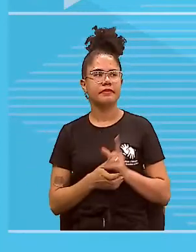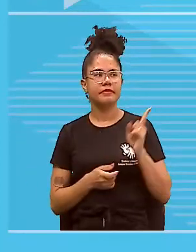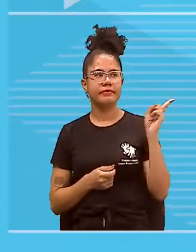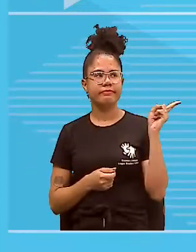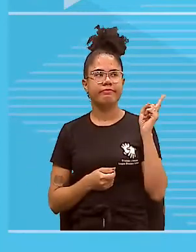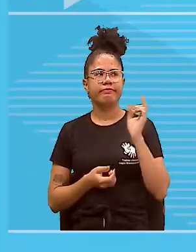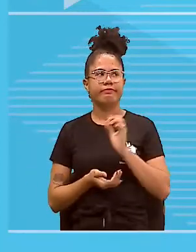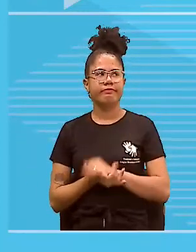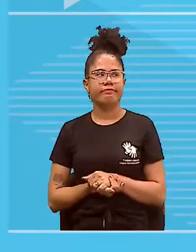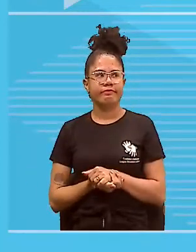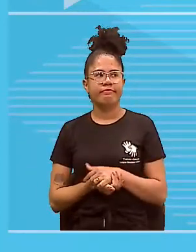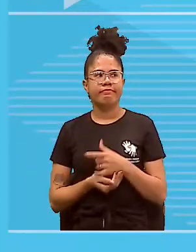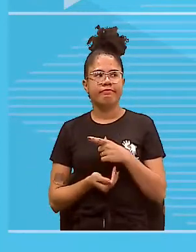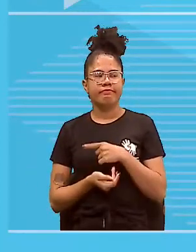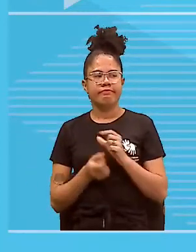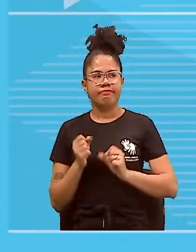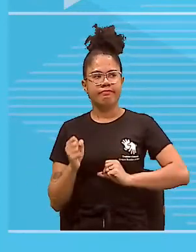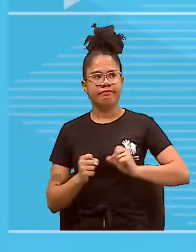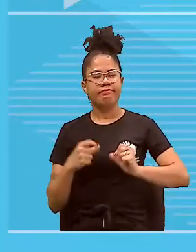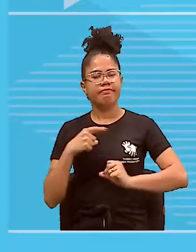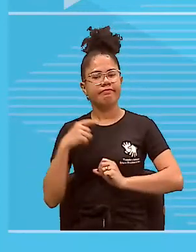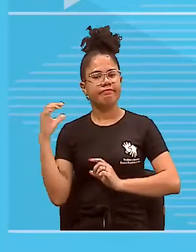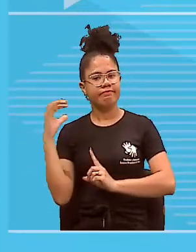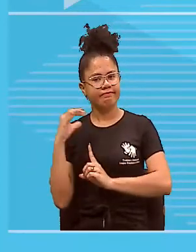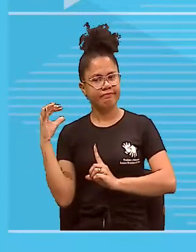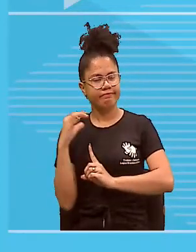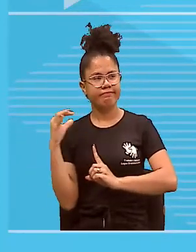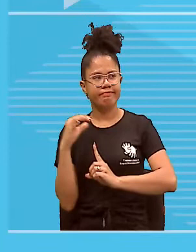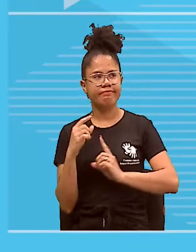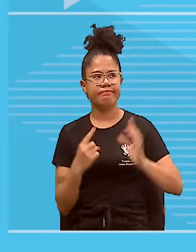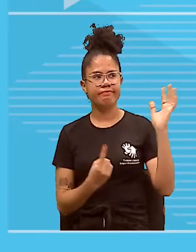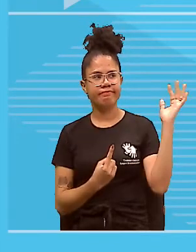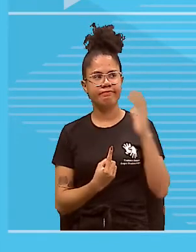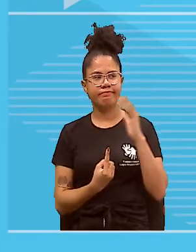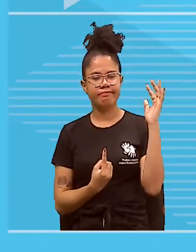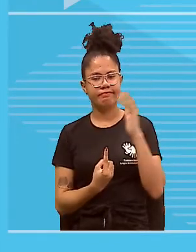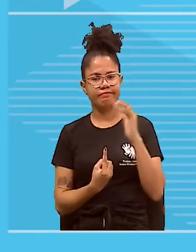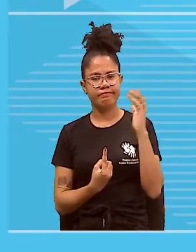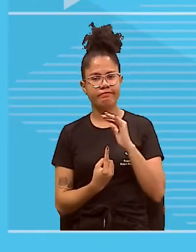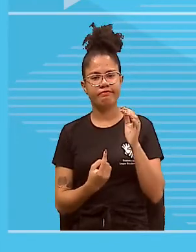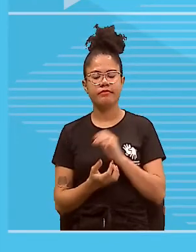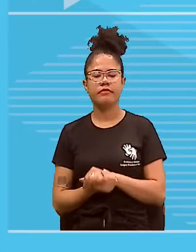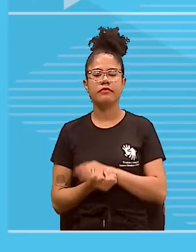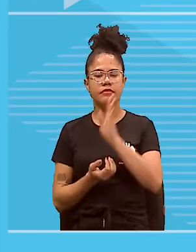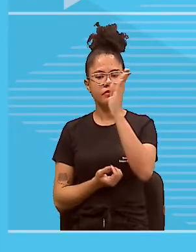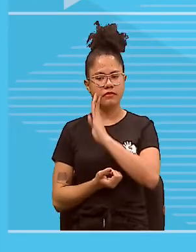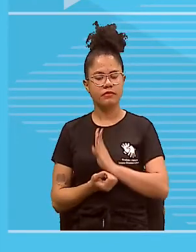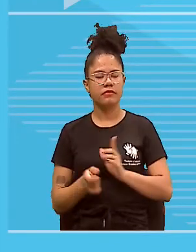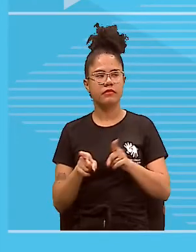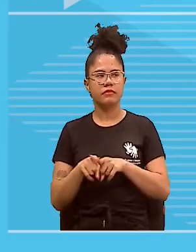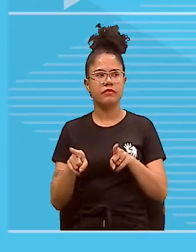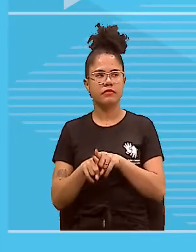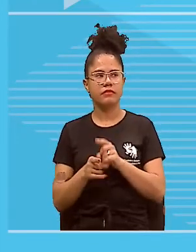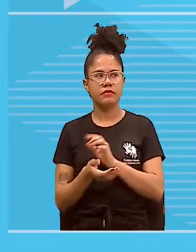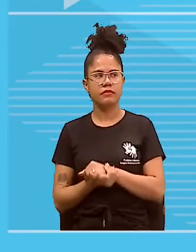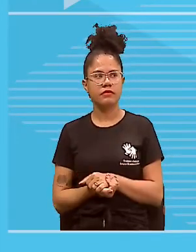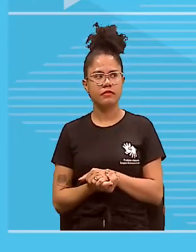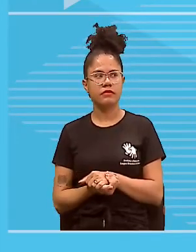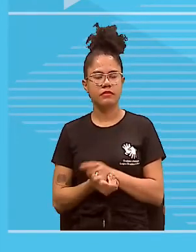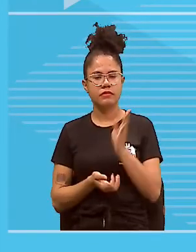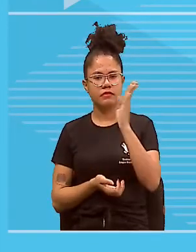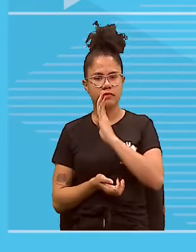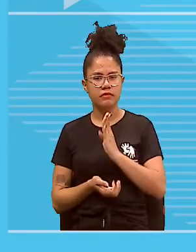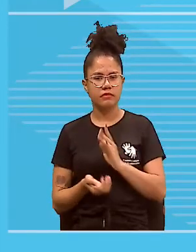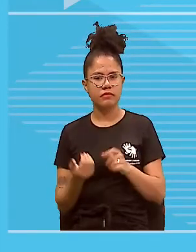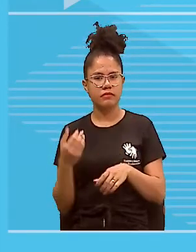que queira não exercia uma certa influência sobre o Brasil também haja Vista que o Brasil tá